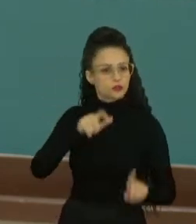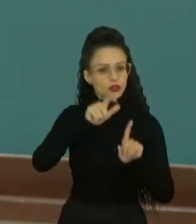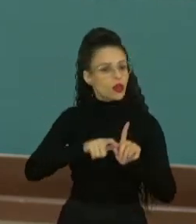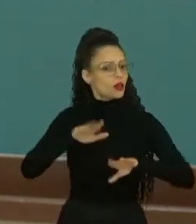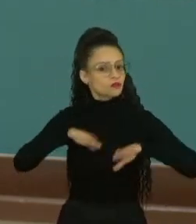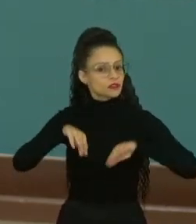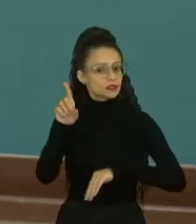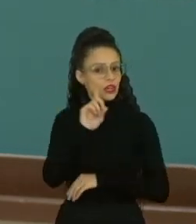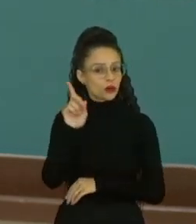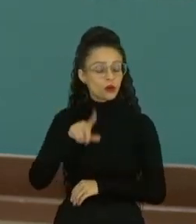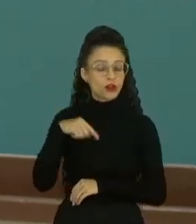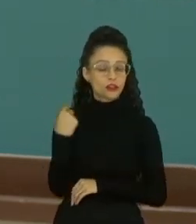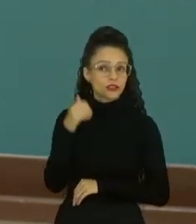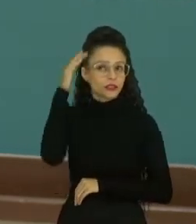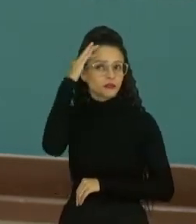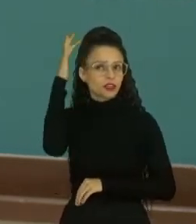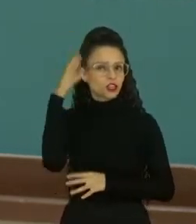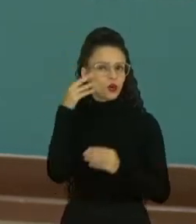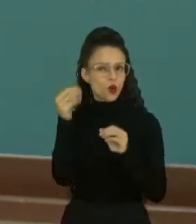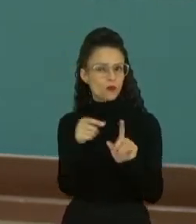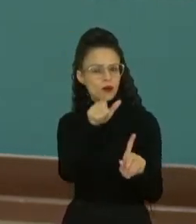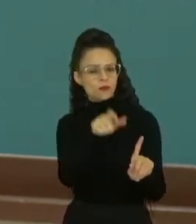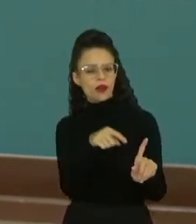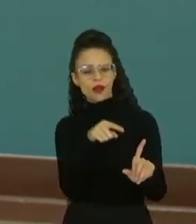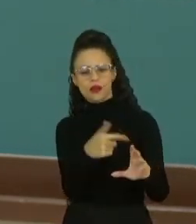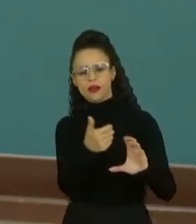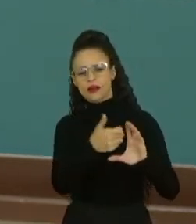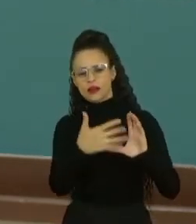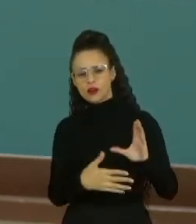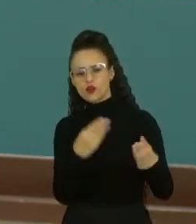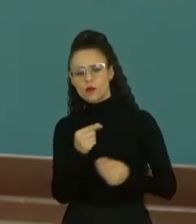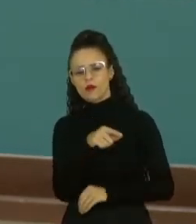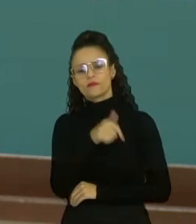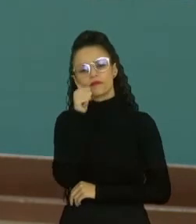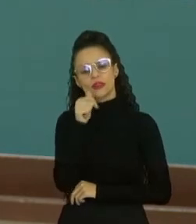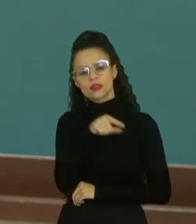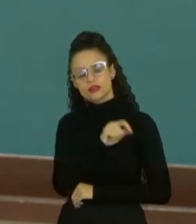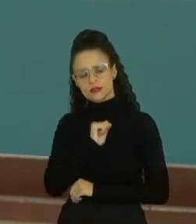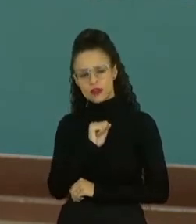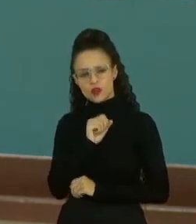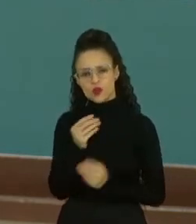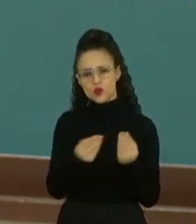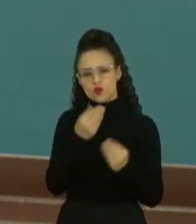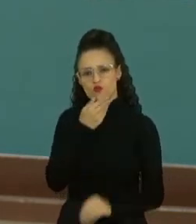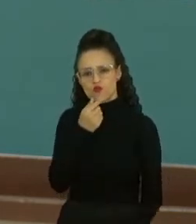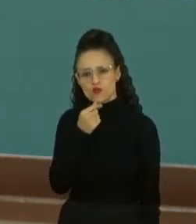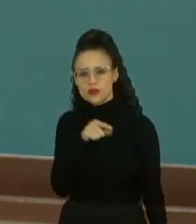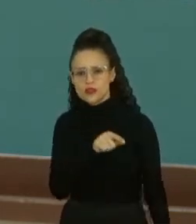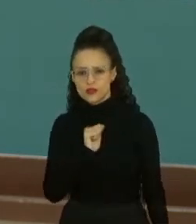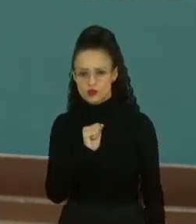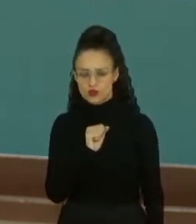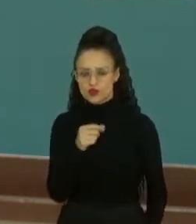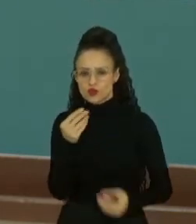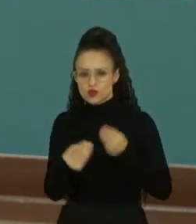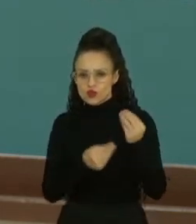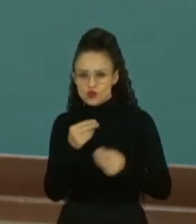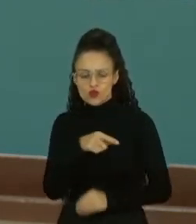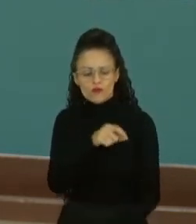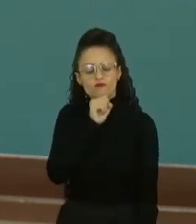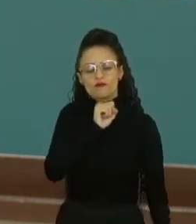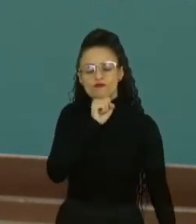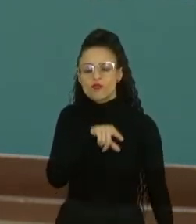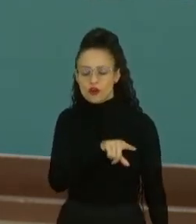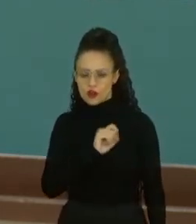personagens. Então, nós precisamos imaginar como será aquela mocinha, como será aquele piazinho, como será aquela